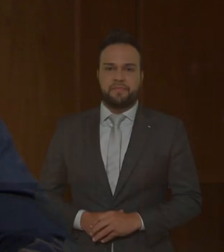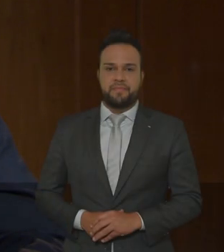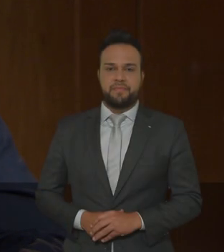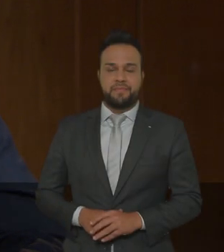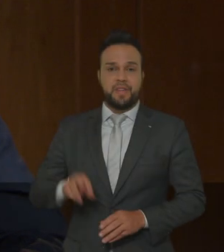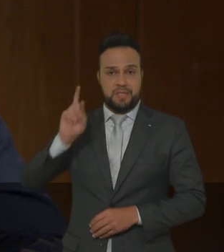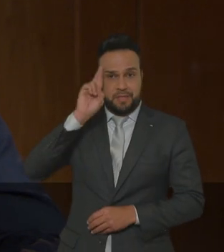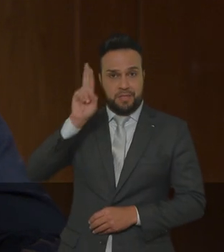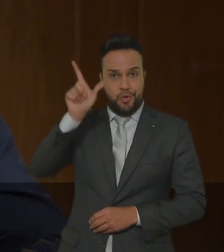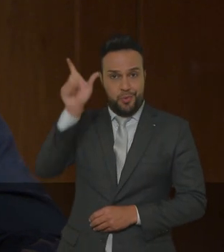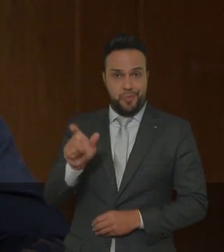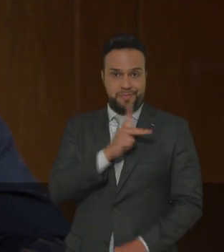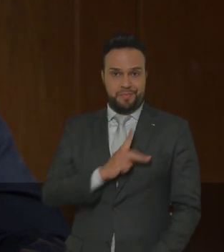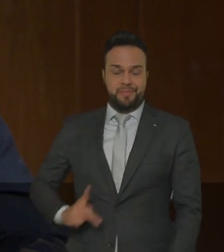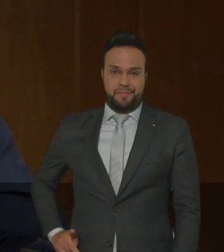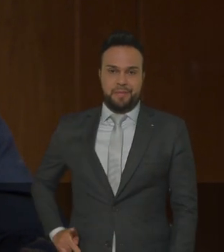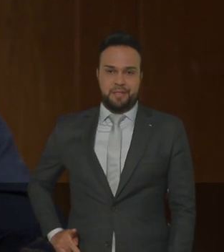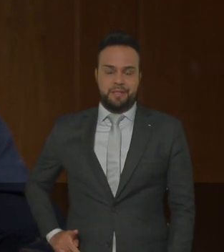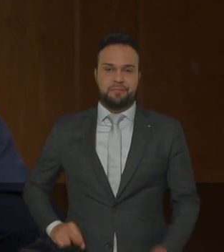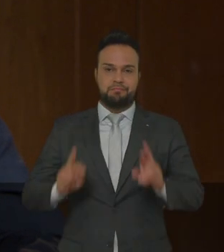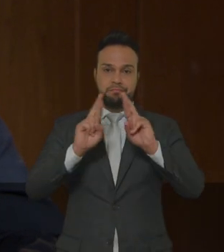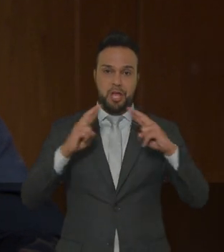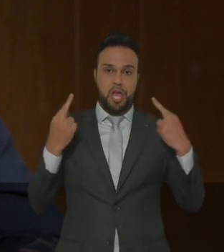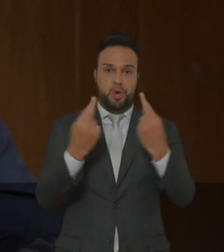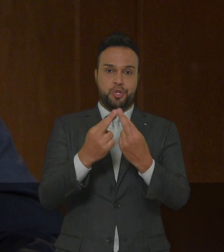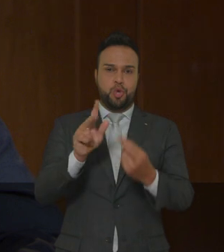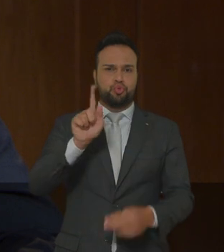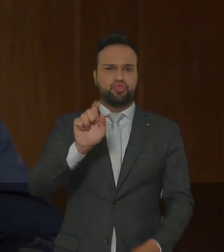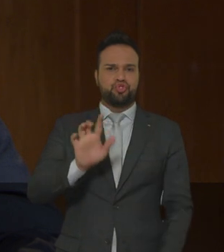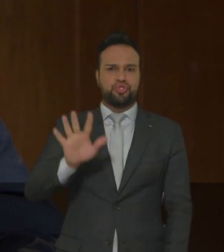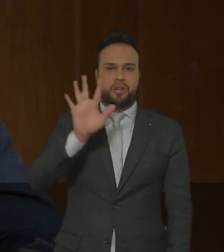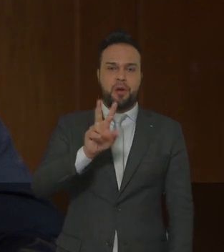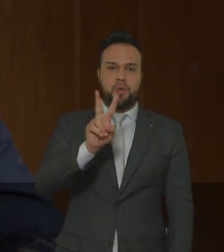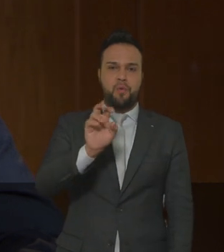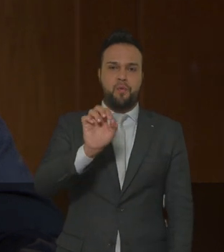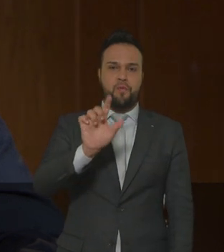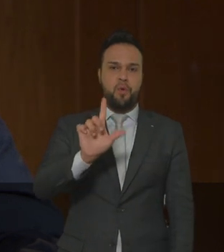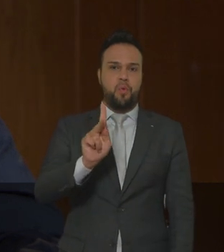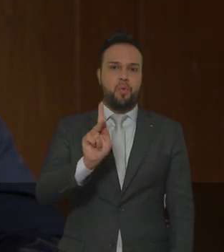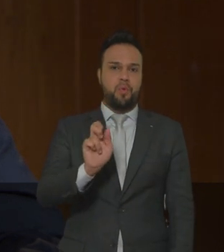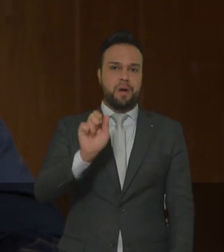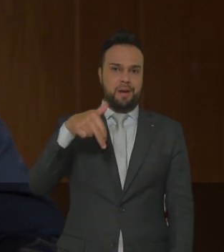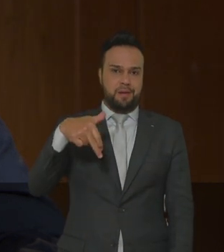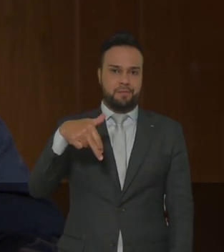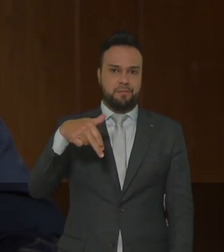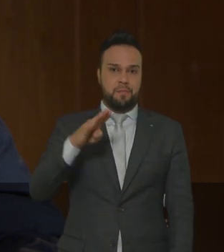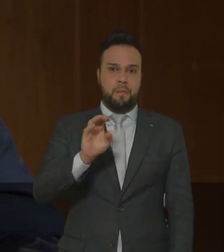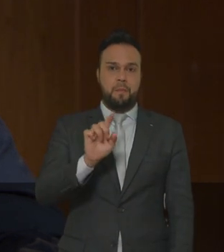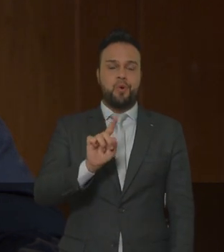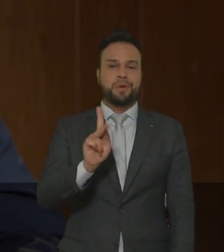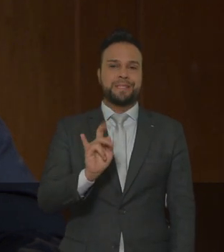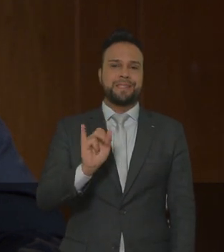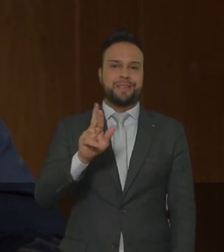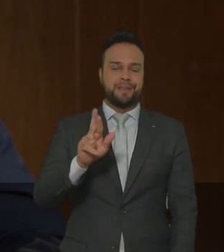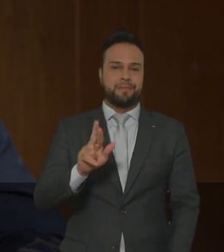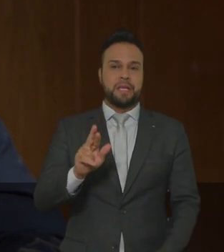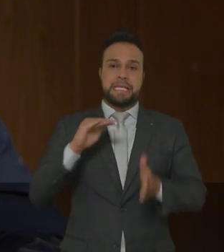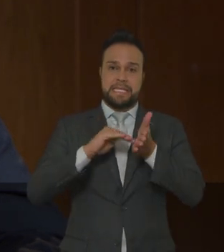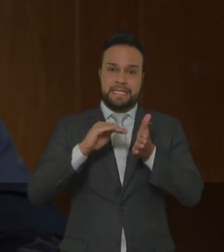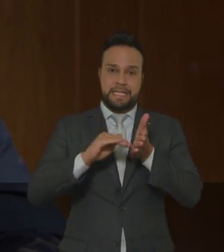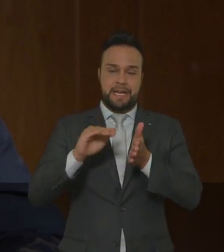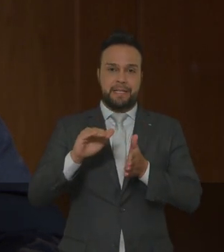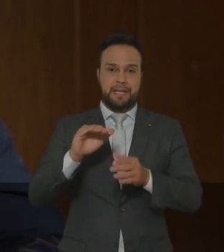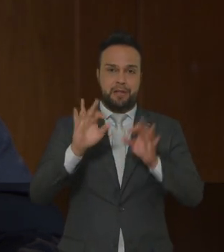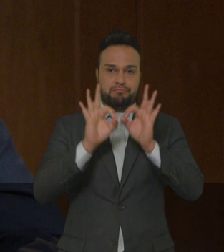o senhor presidente da assembleia-geral Vulcan possuir Senhor secretário-geral da ONU António